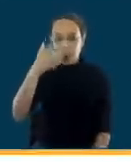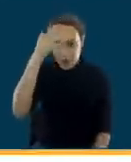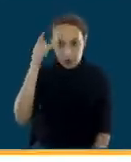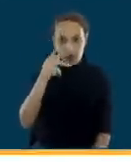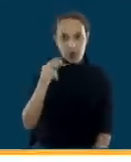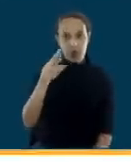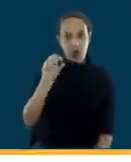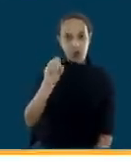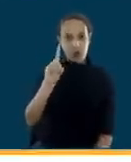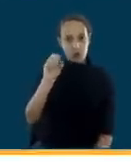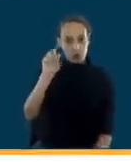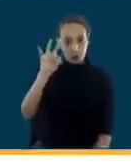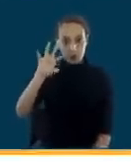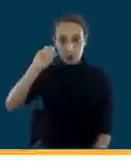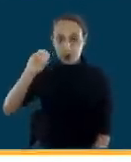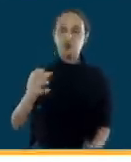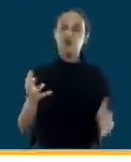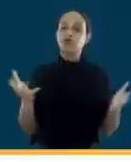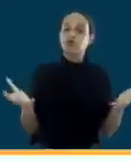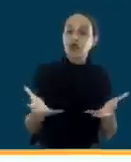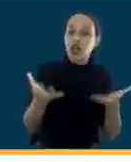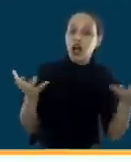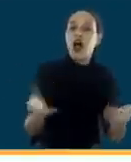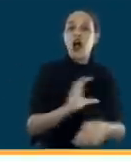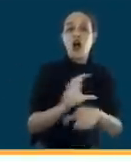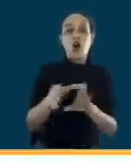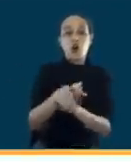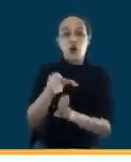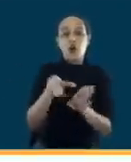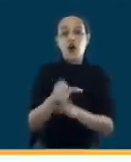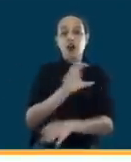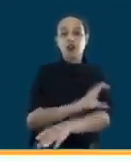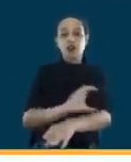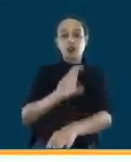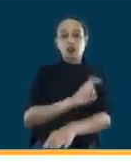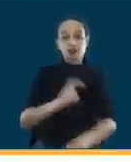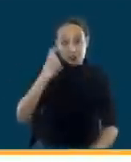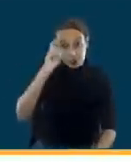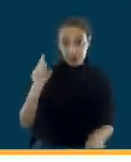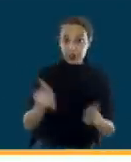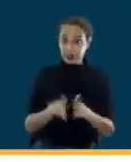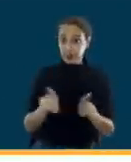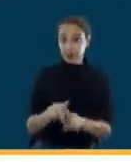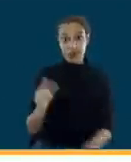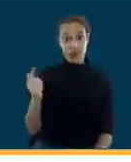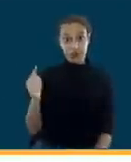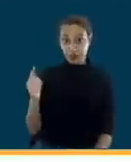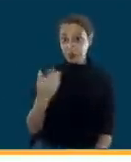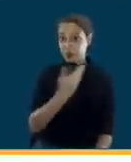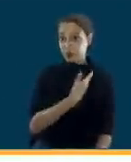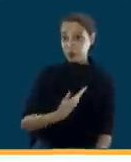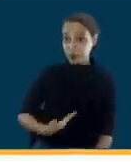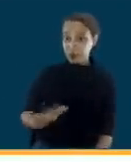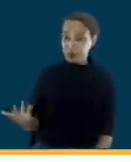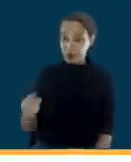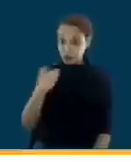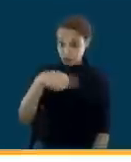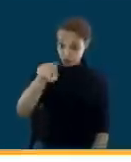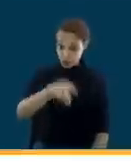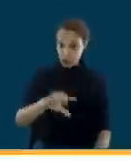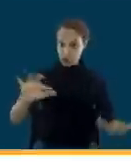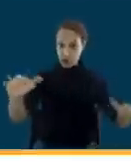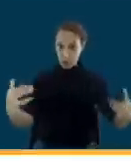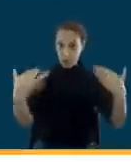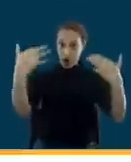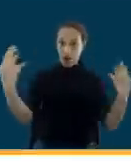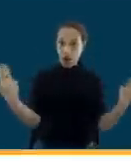culturais comunitárias, conselheiros de cultura, assim como os gestores públicos do setor. O que vocês assistirão hoje será o primeiro